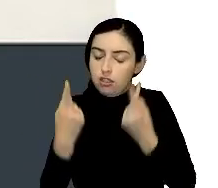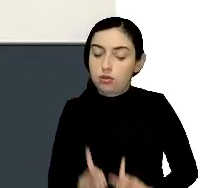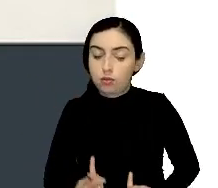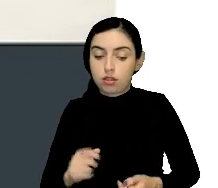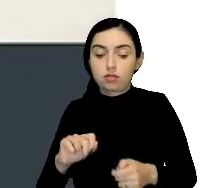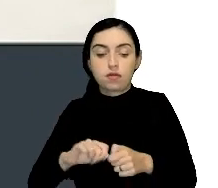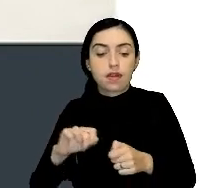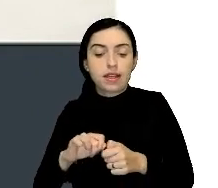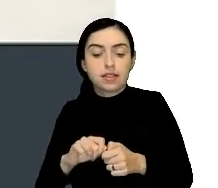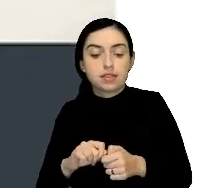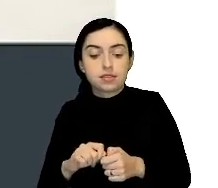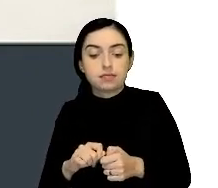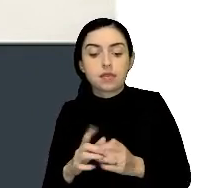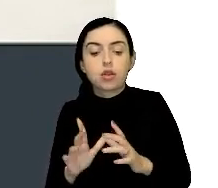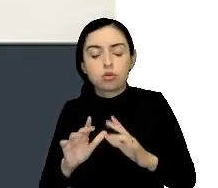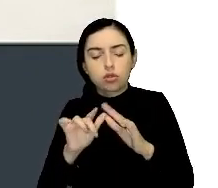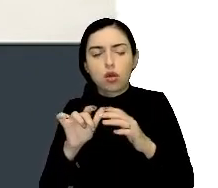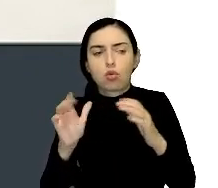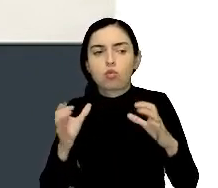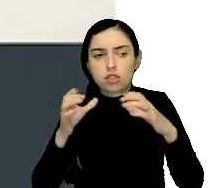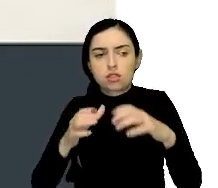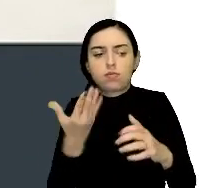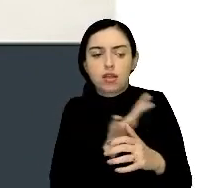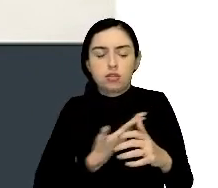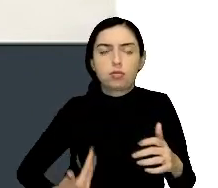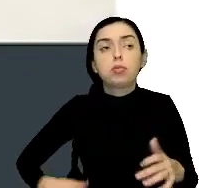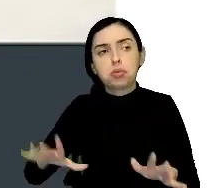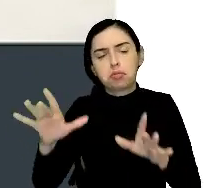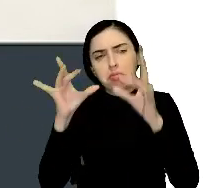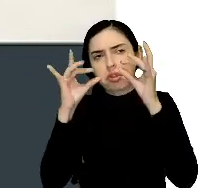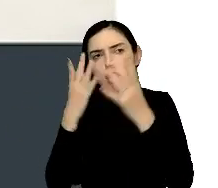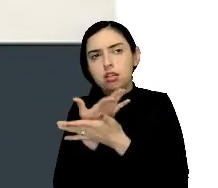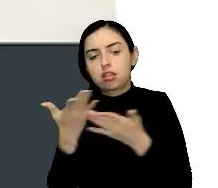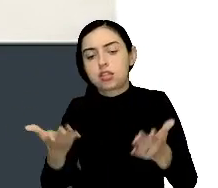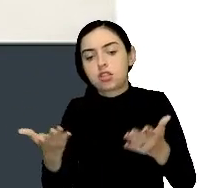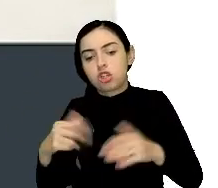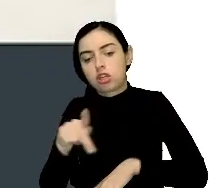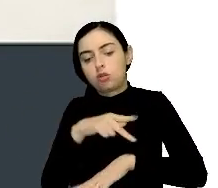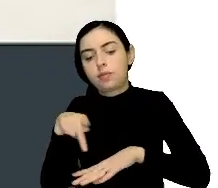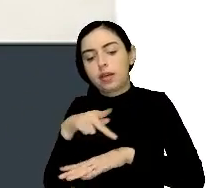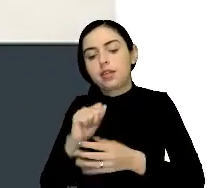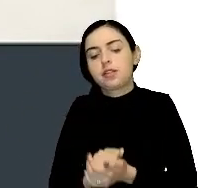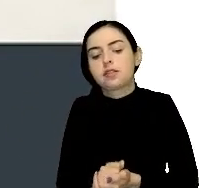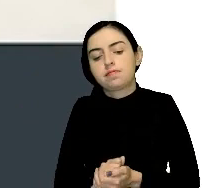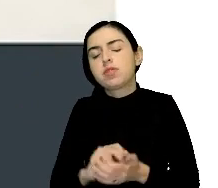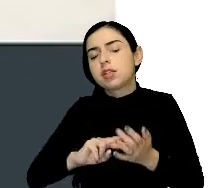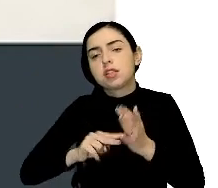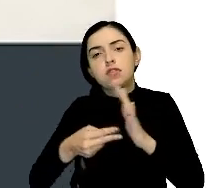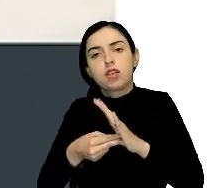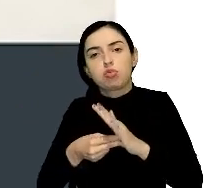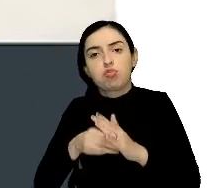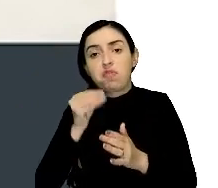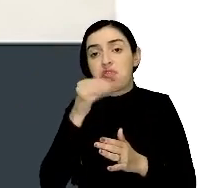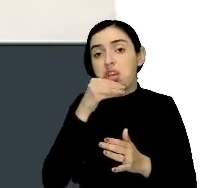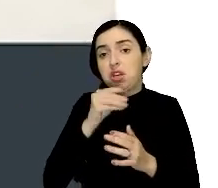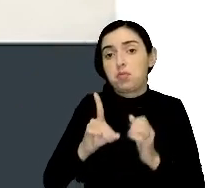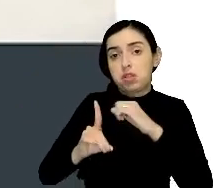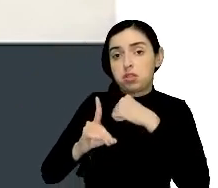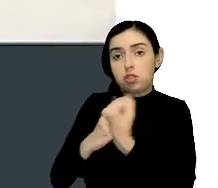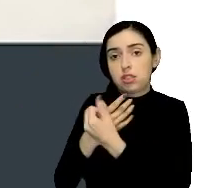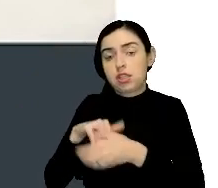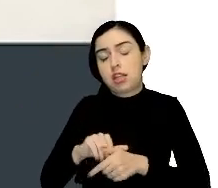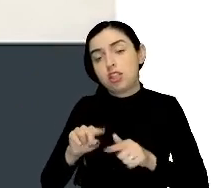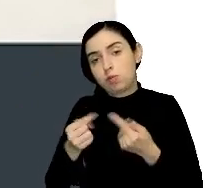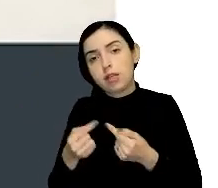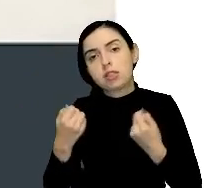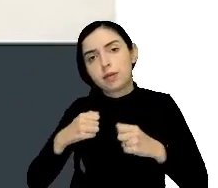públicos, o que é bem interessante aqui no país. Pode significar um enfraquecimento da sociedade civil, mas